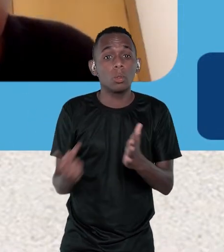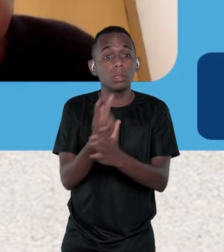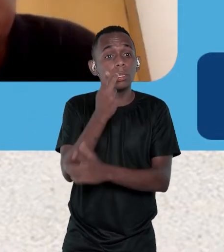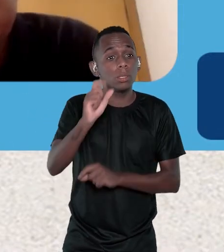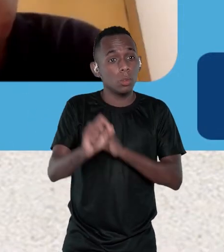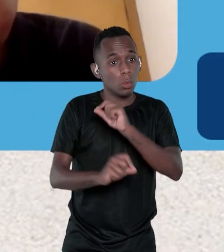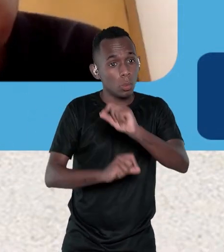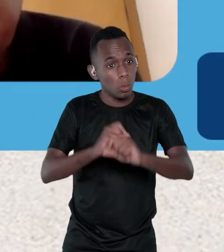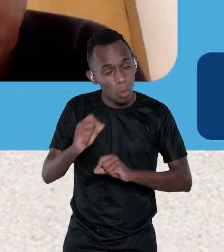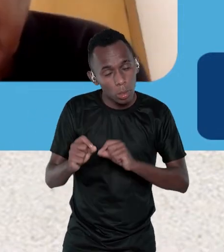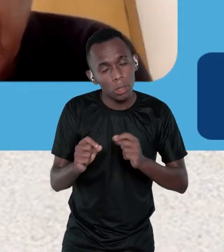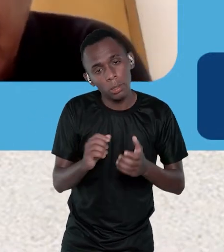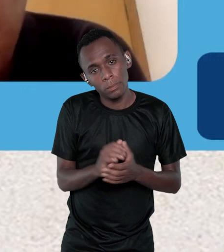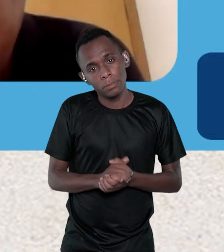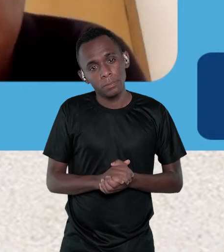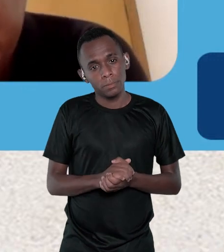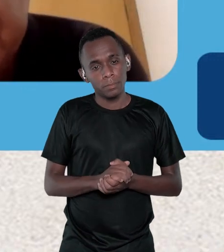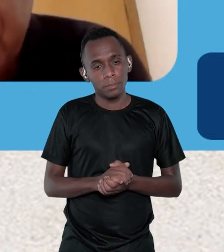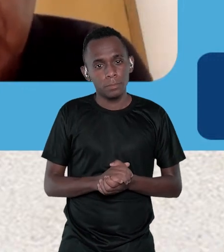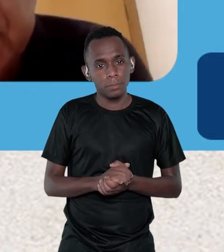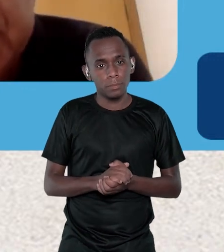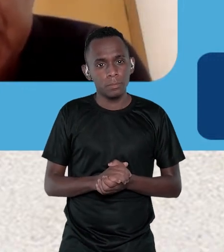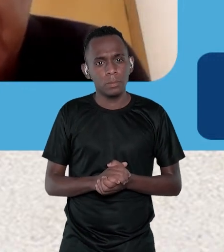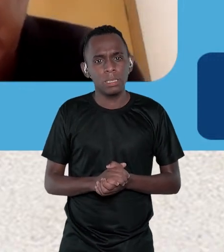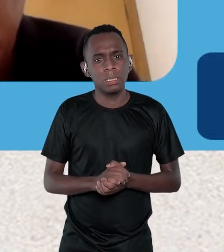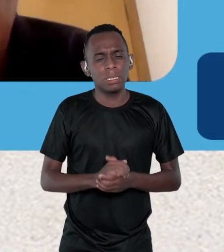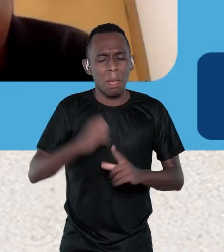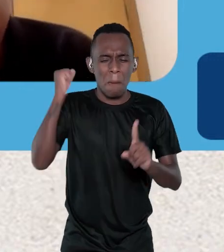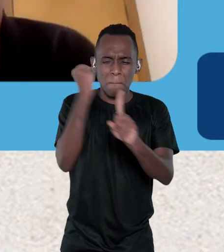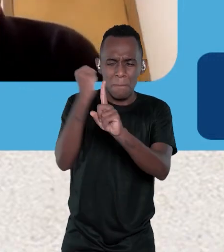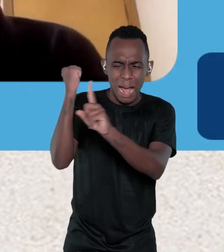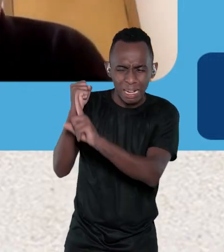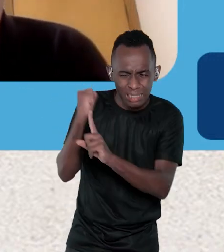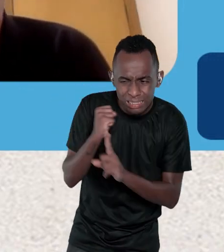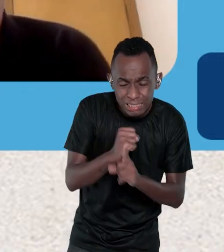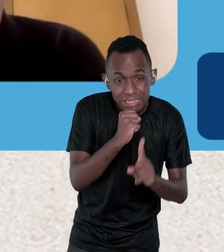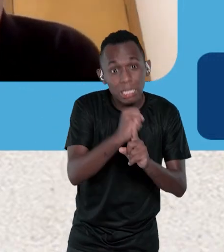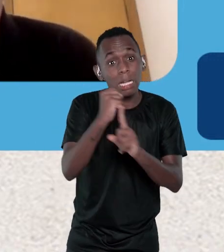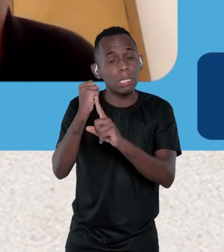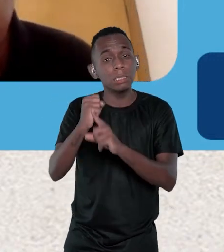93? Sim, porque estavam acontecendo